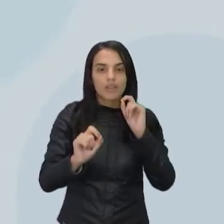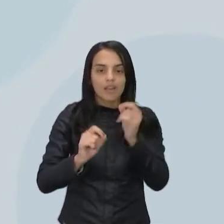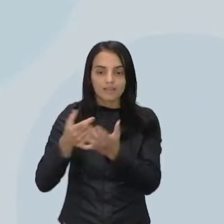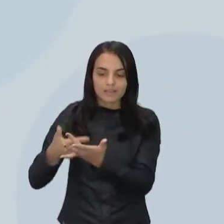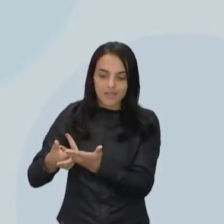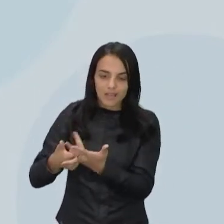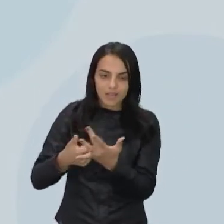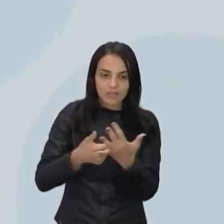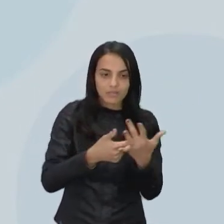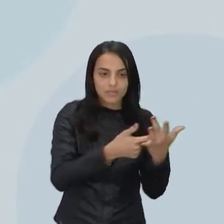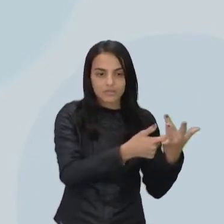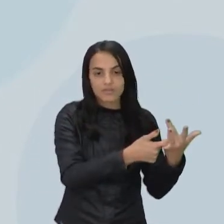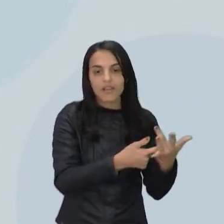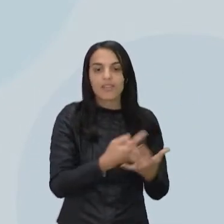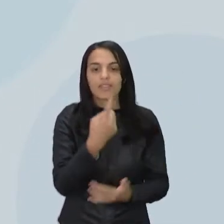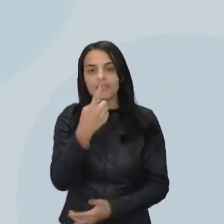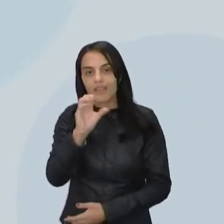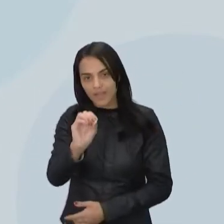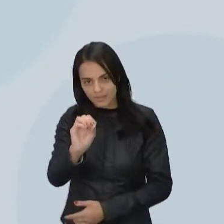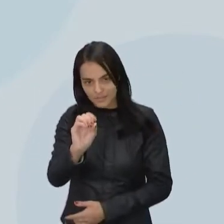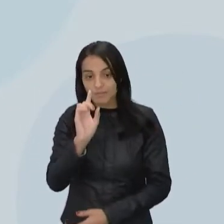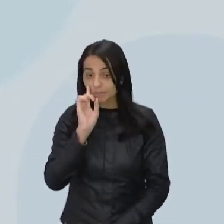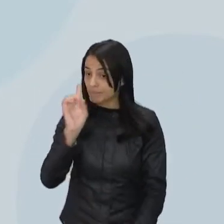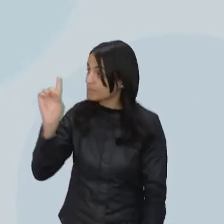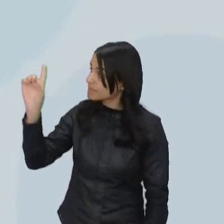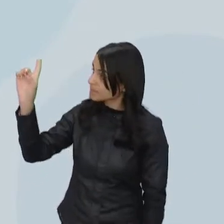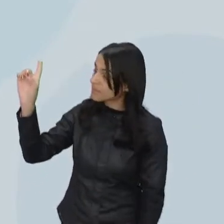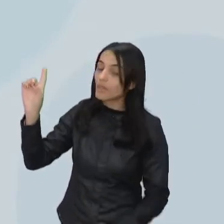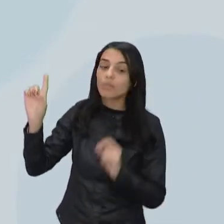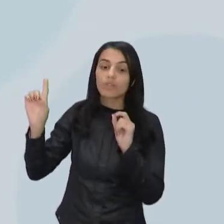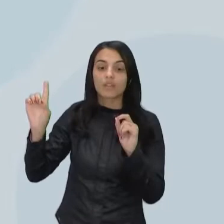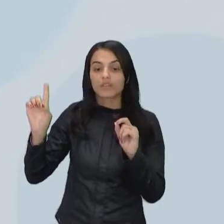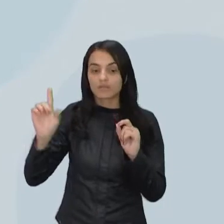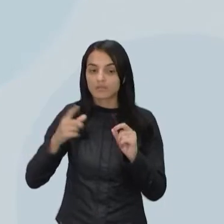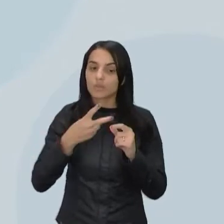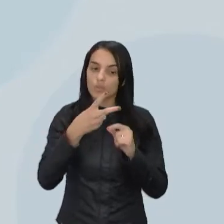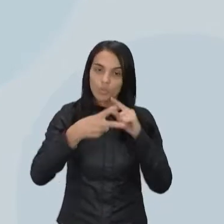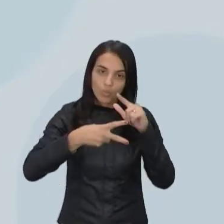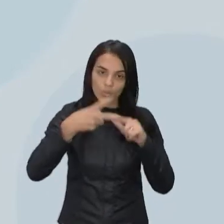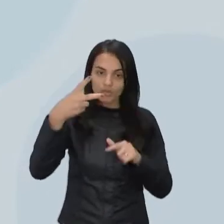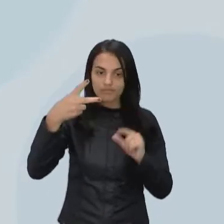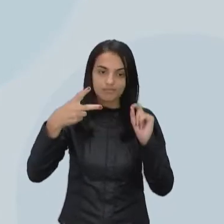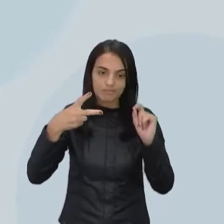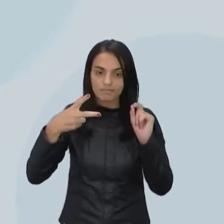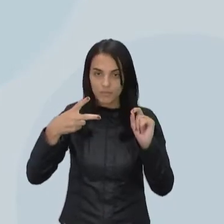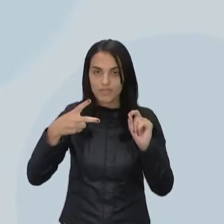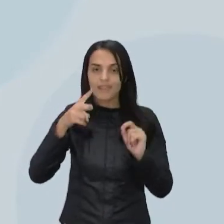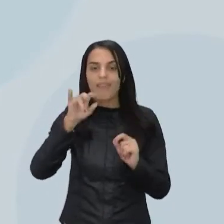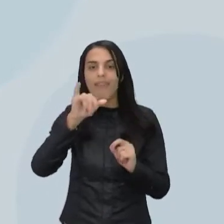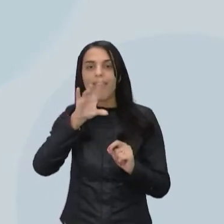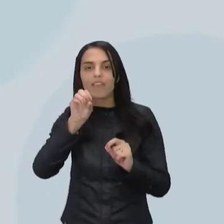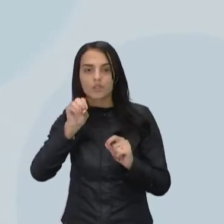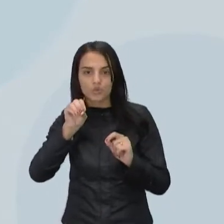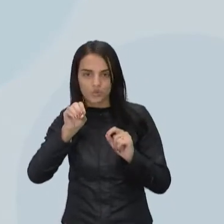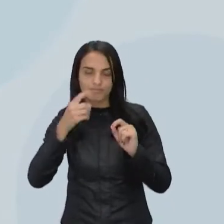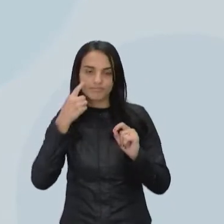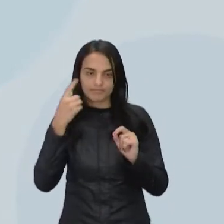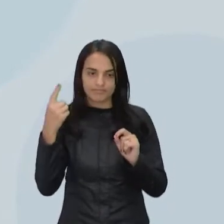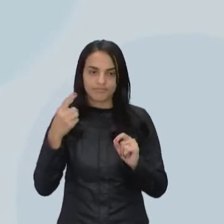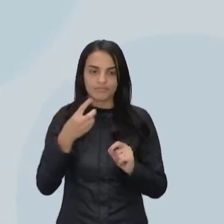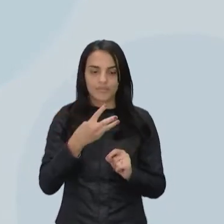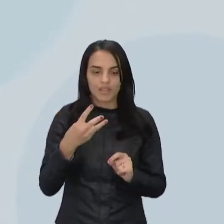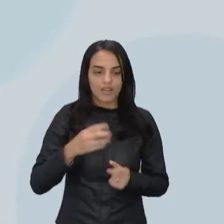tecnologias 10, que a gente inclui aí em dois, digamos assim, dois eixos, né? Primeiro,